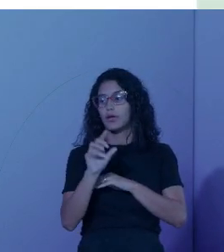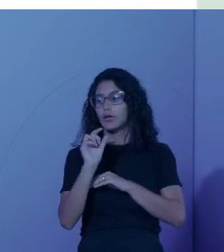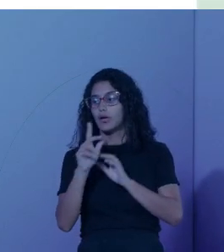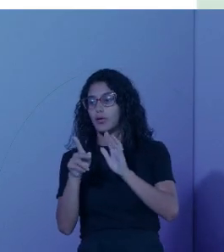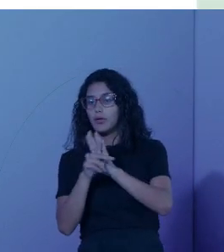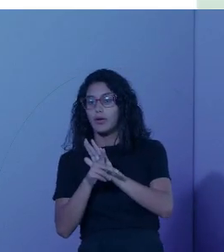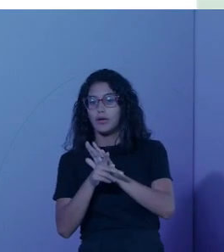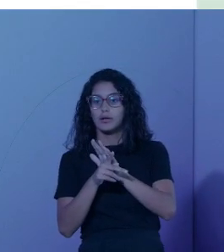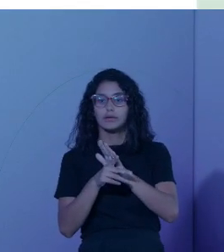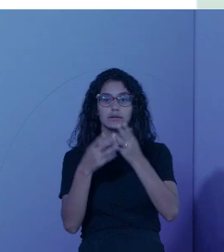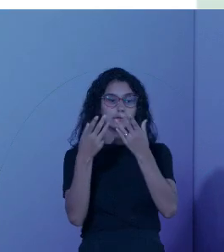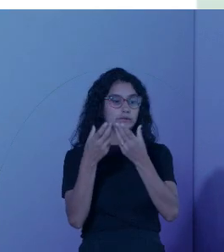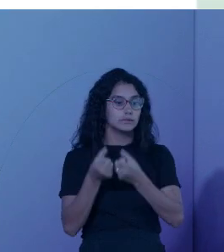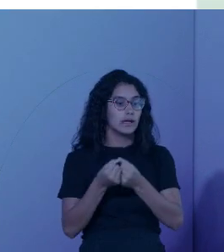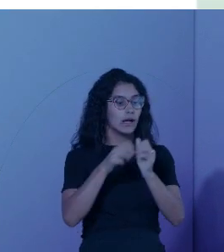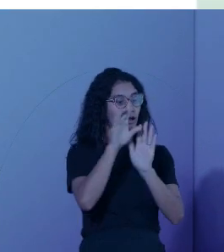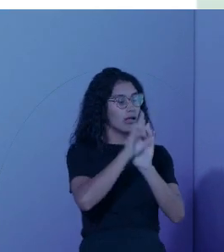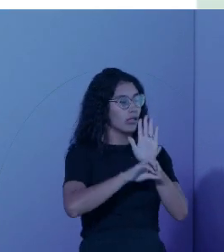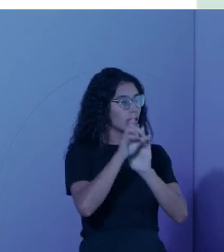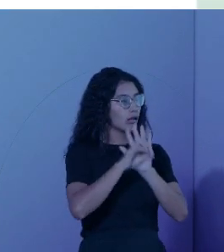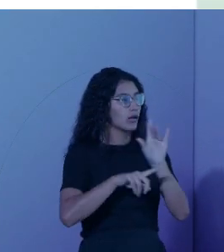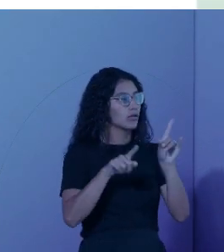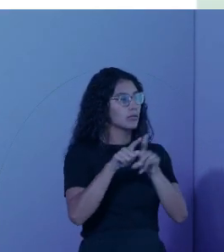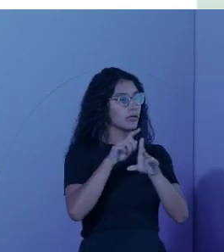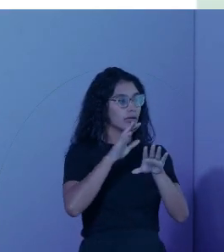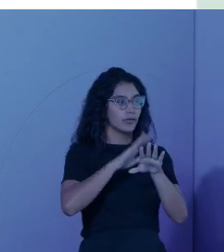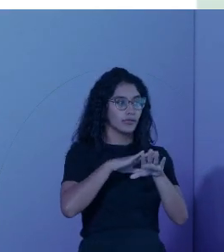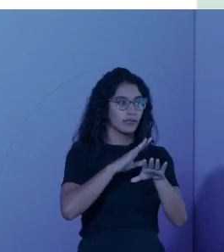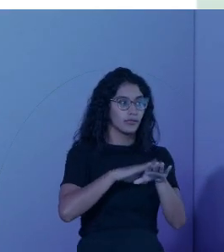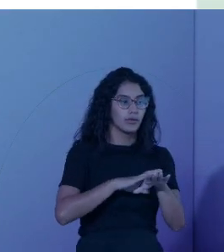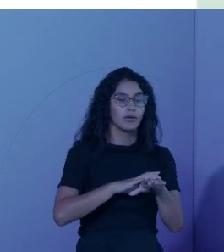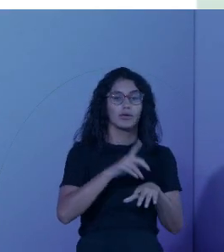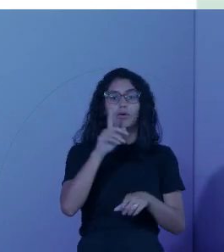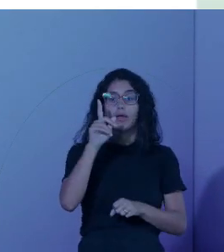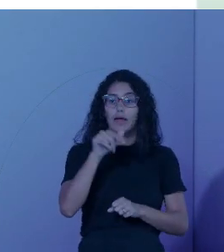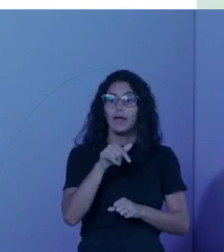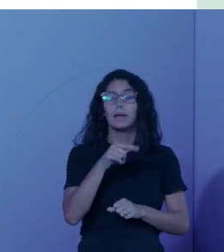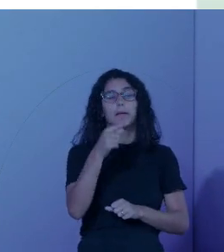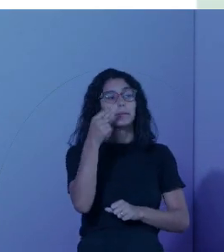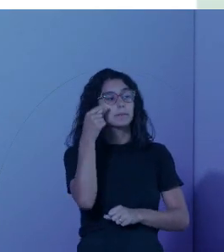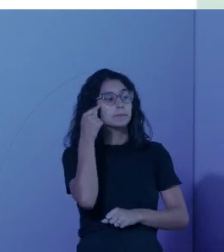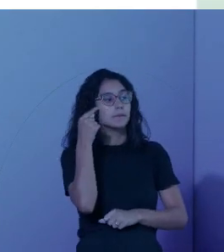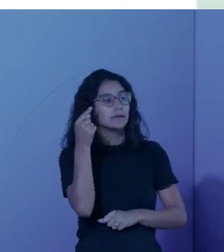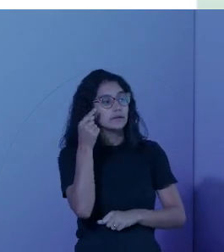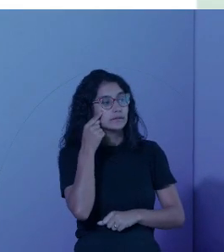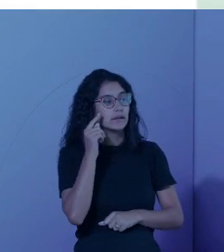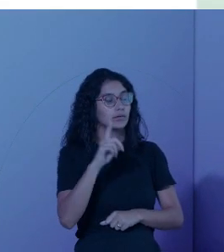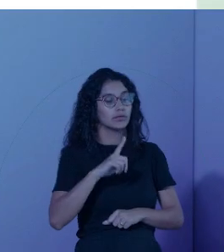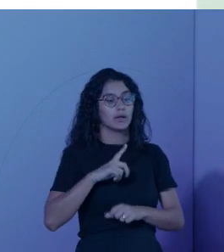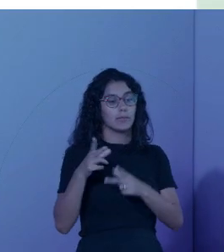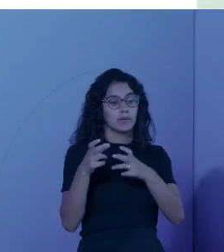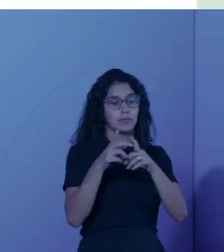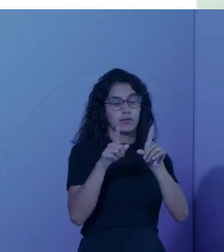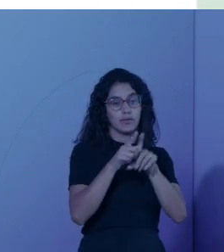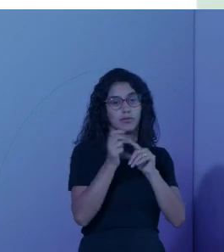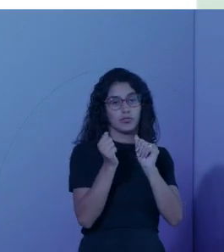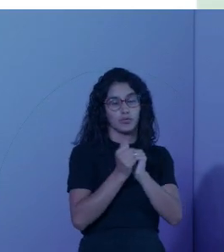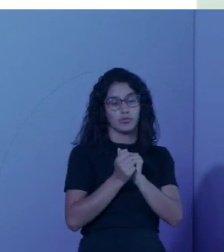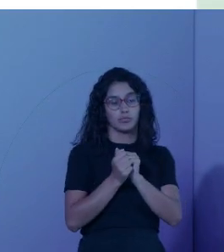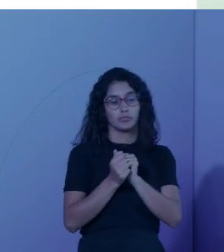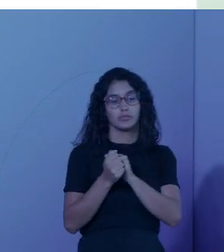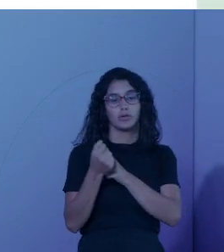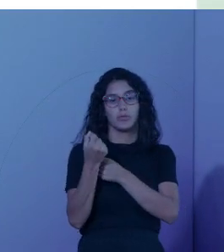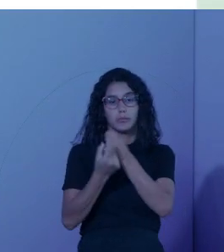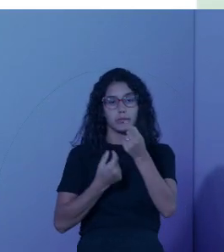survey, né? Os dados de estudos de preferência, eles são considerados, ou existe a impressão que talvez eles sejam